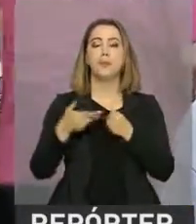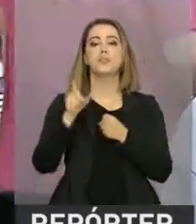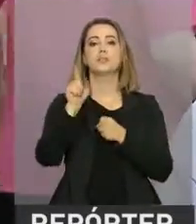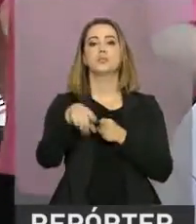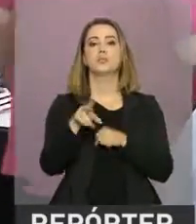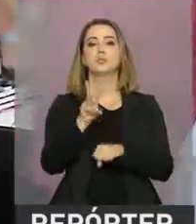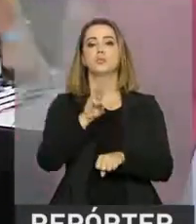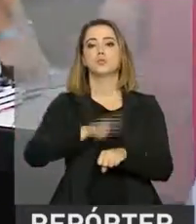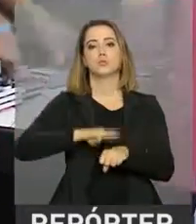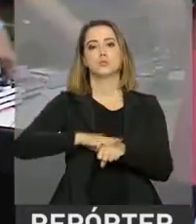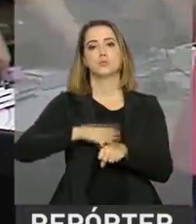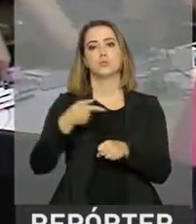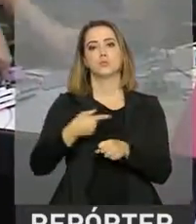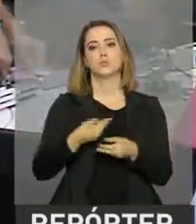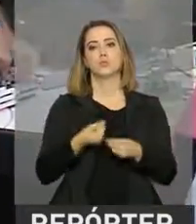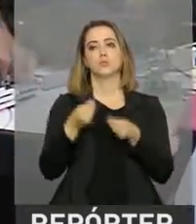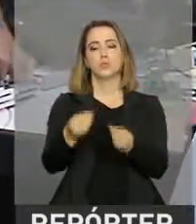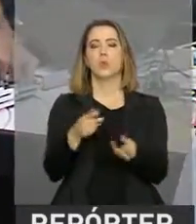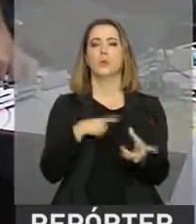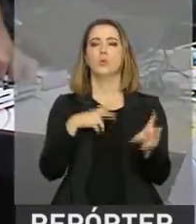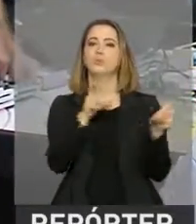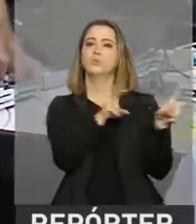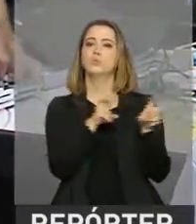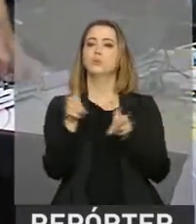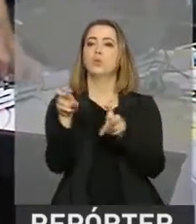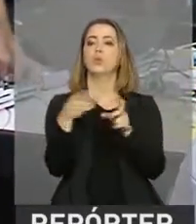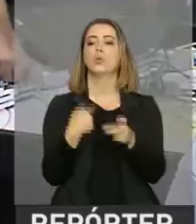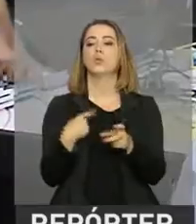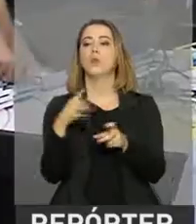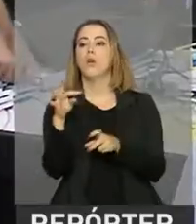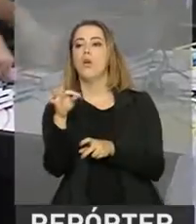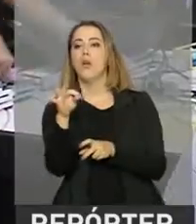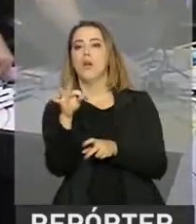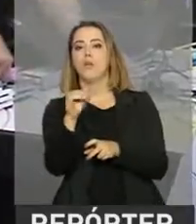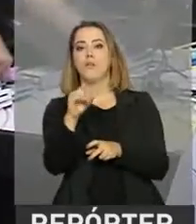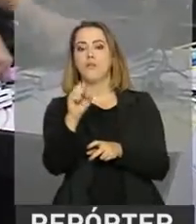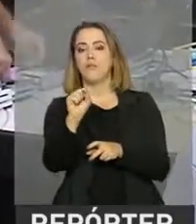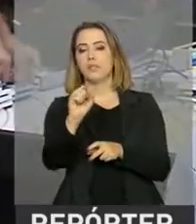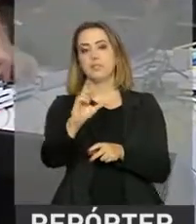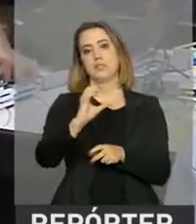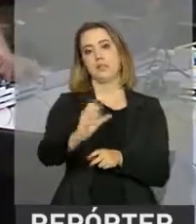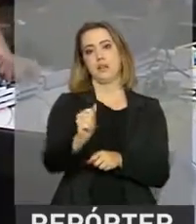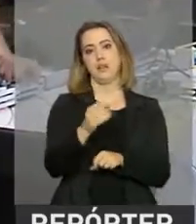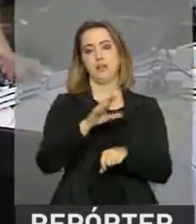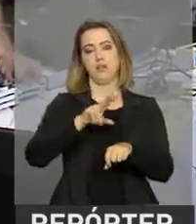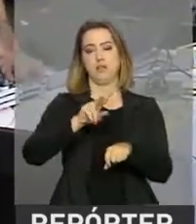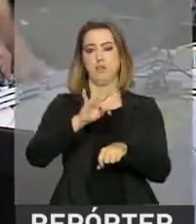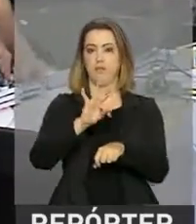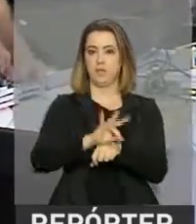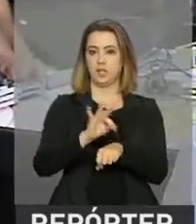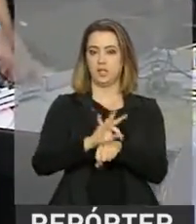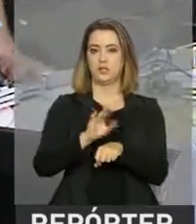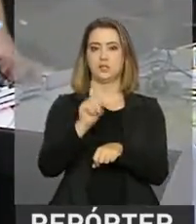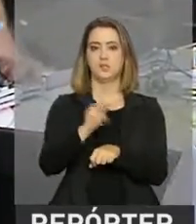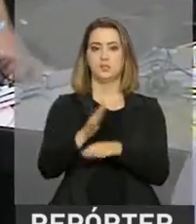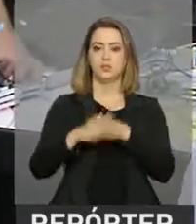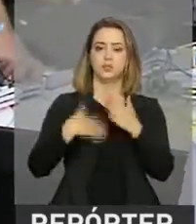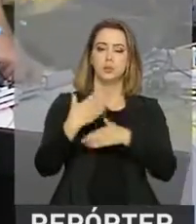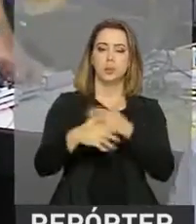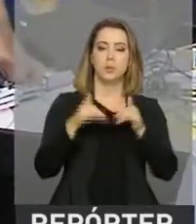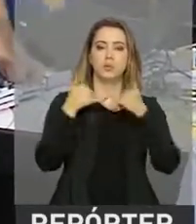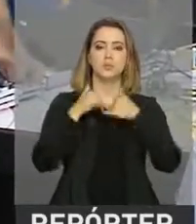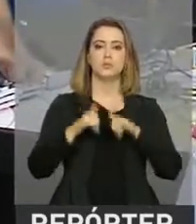é a aplicação de conceitos da física no robô desses são vários desde a área da electricidade na área da mecânica